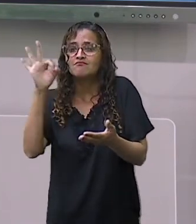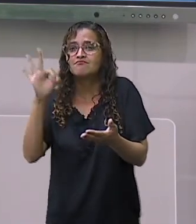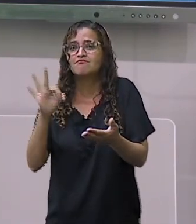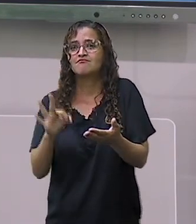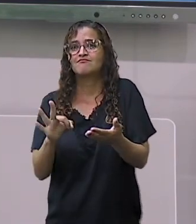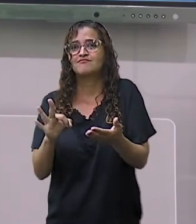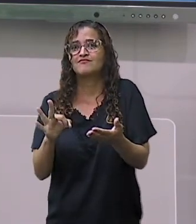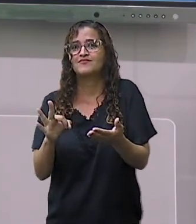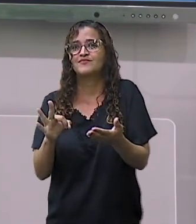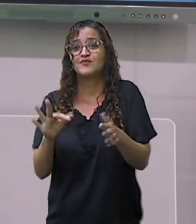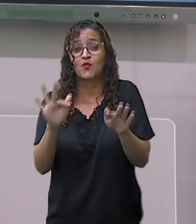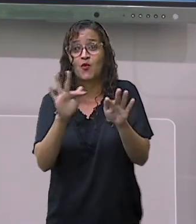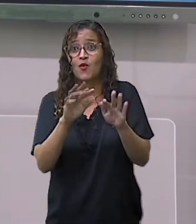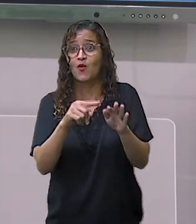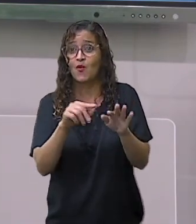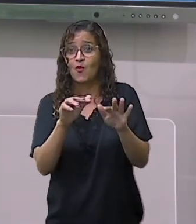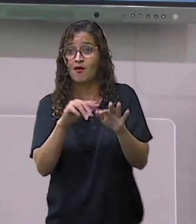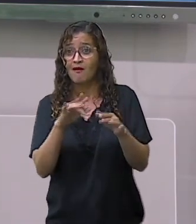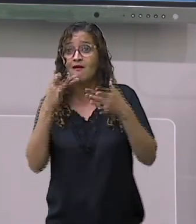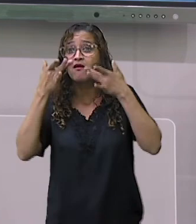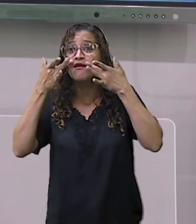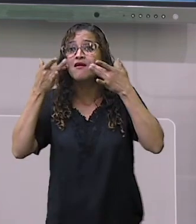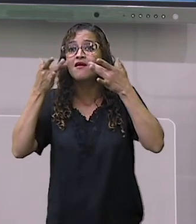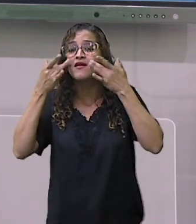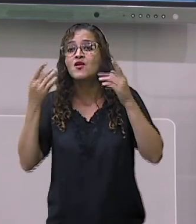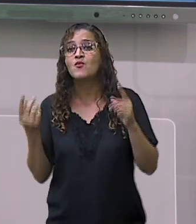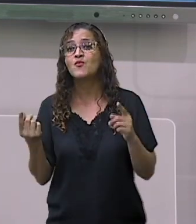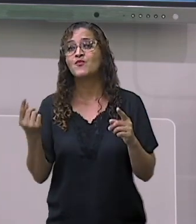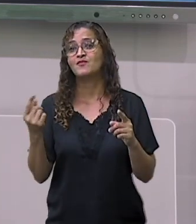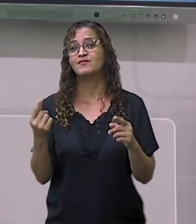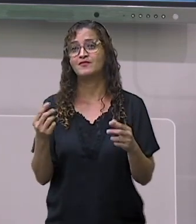coerente com o teatro.